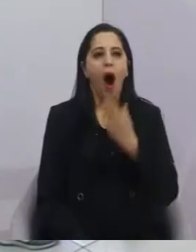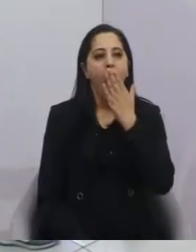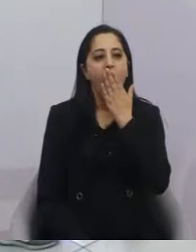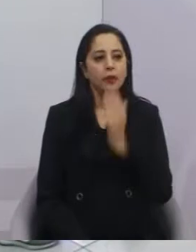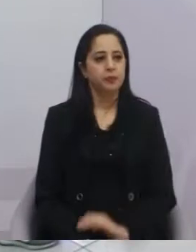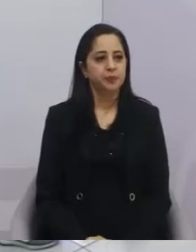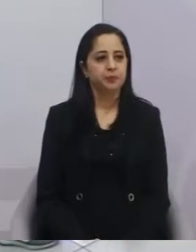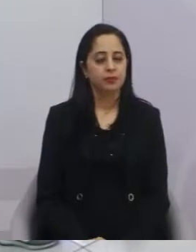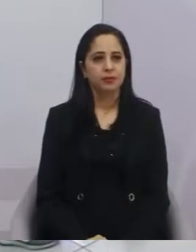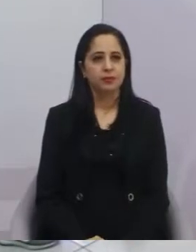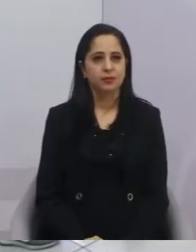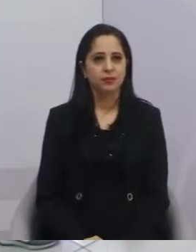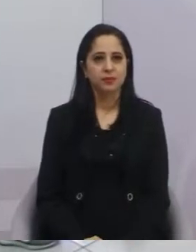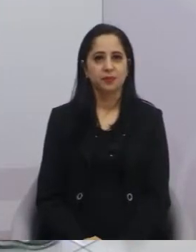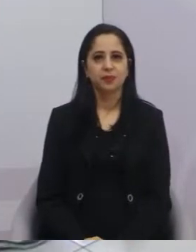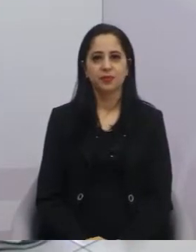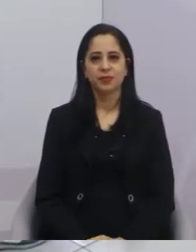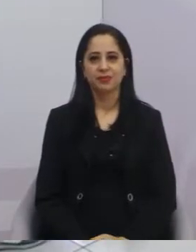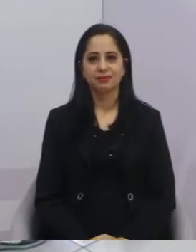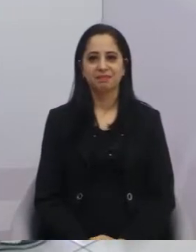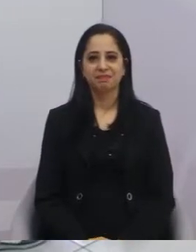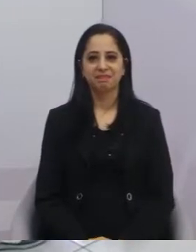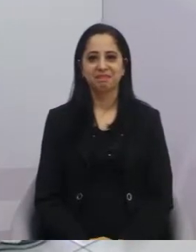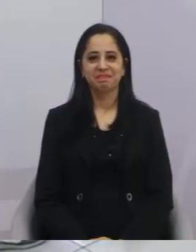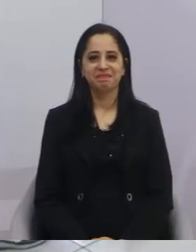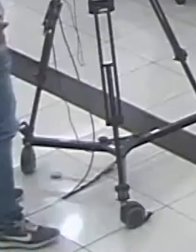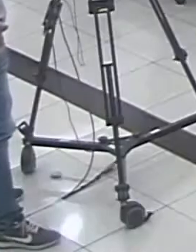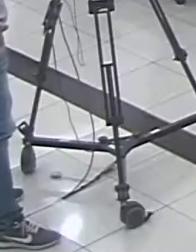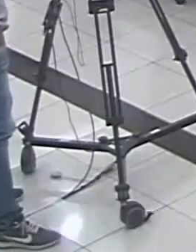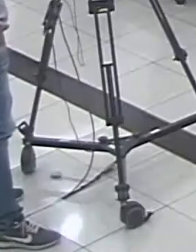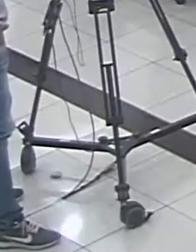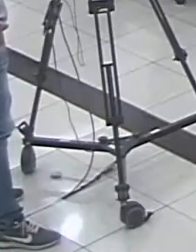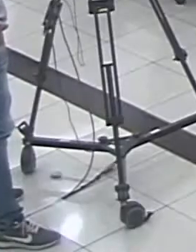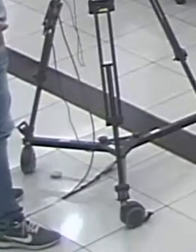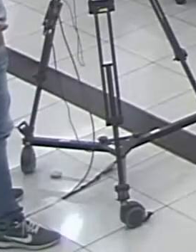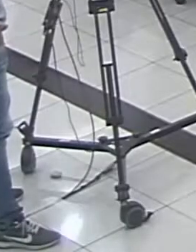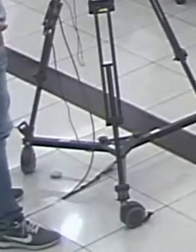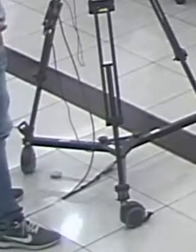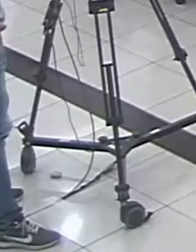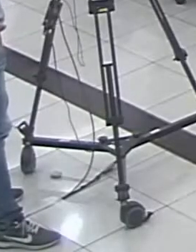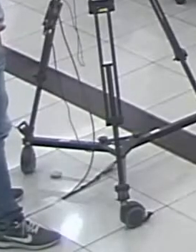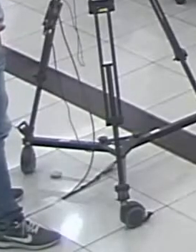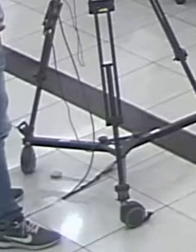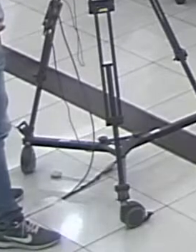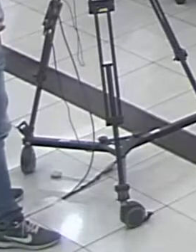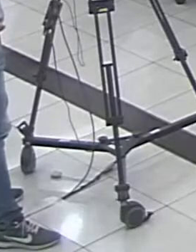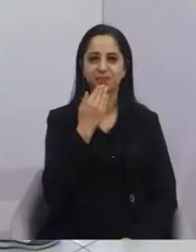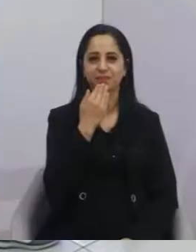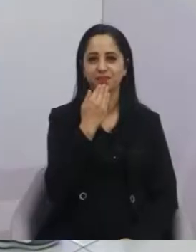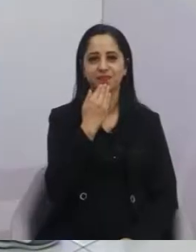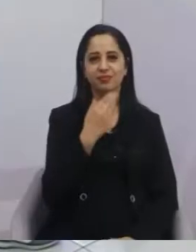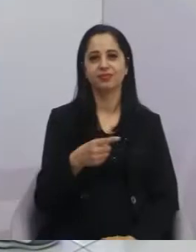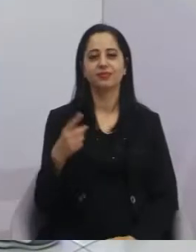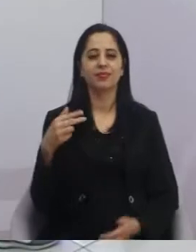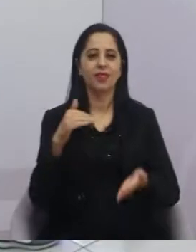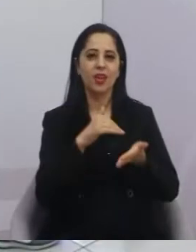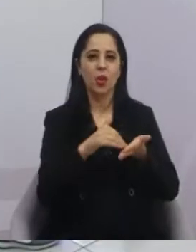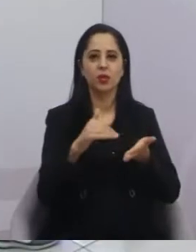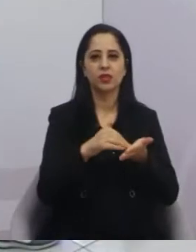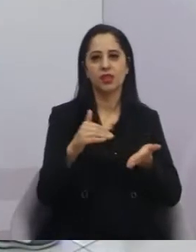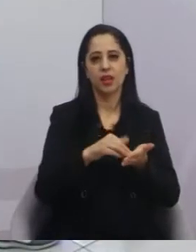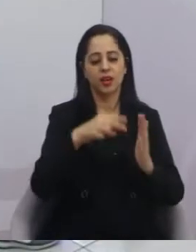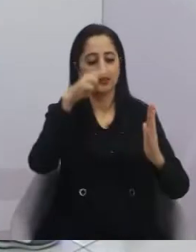Passaremos nesse instante à fase da ordem do dia. Peço ao primeiro secretário que proceda à leitura do resumo do primeiro projeto constante na ordem do